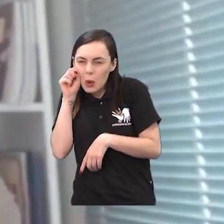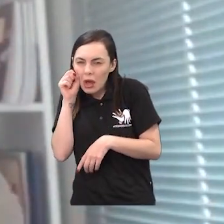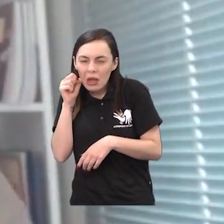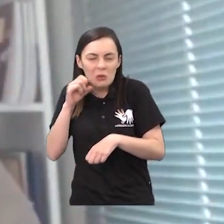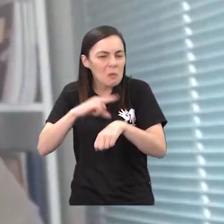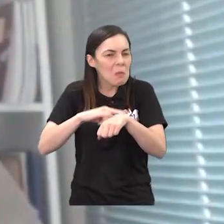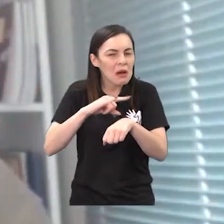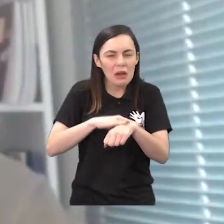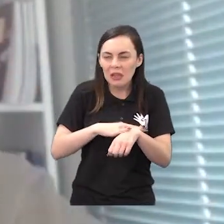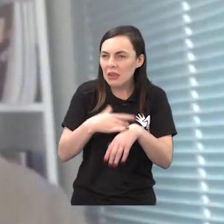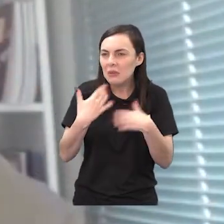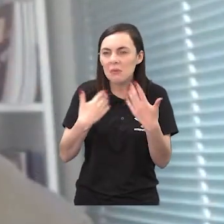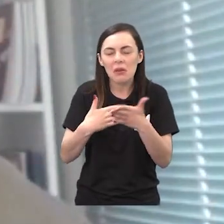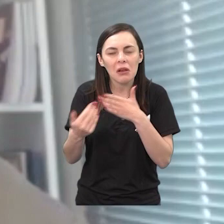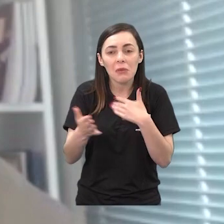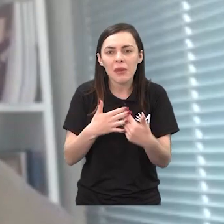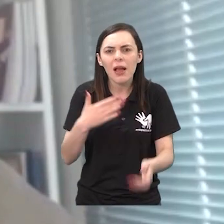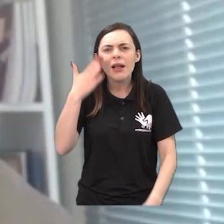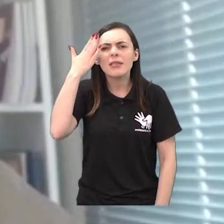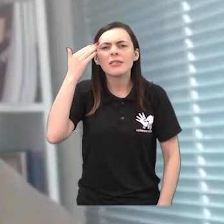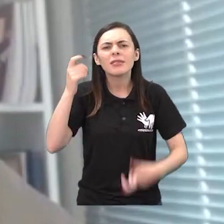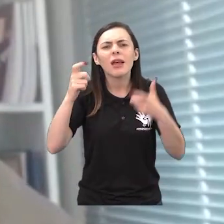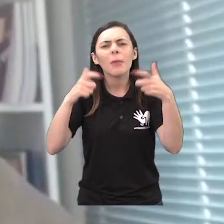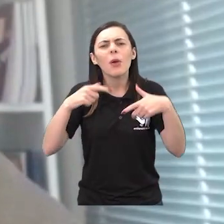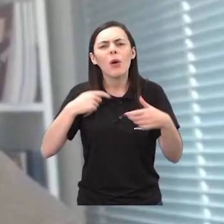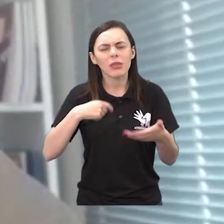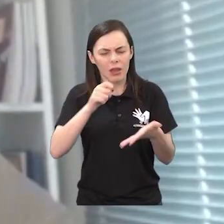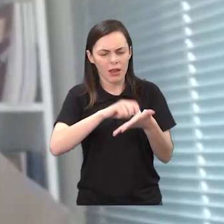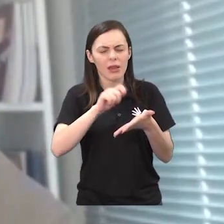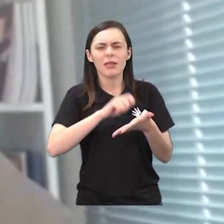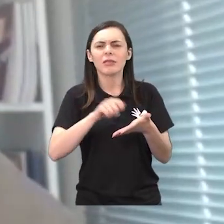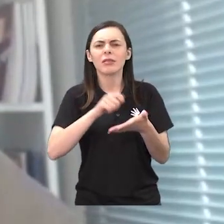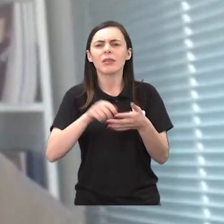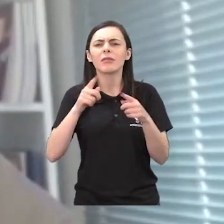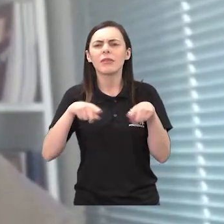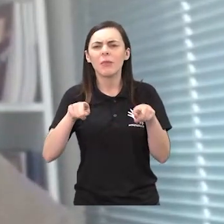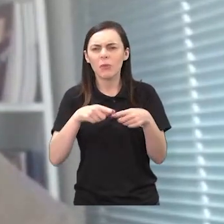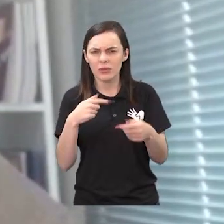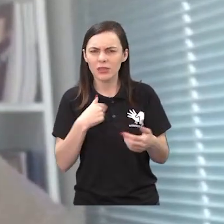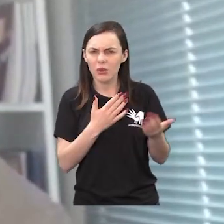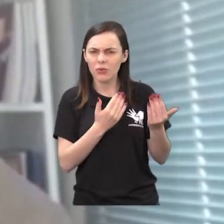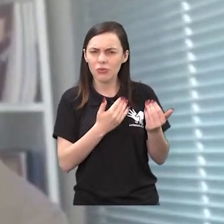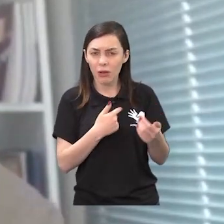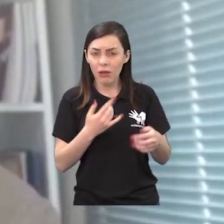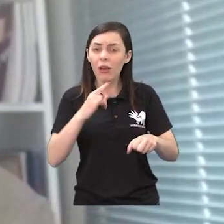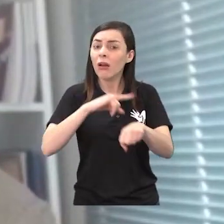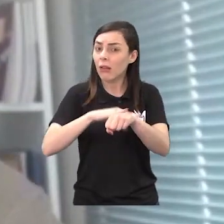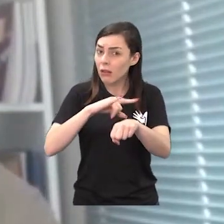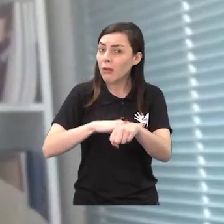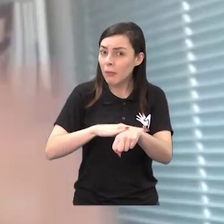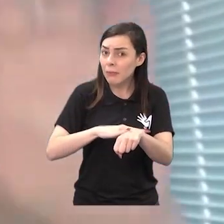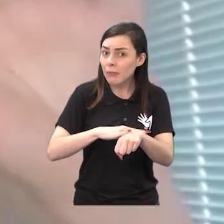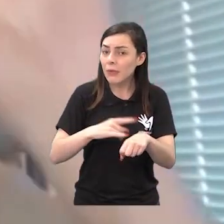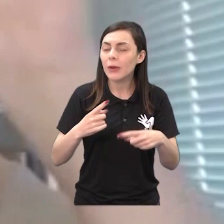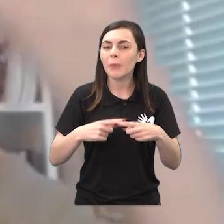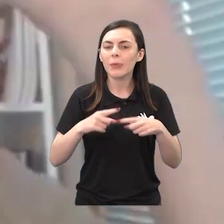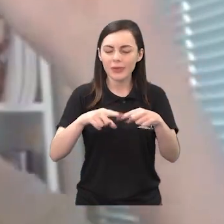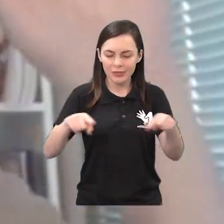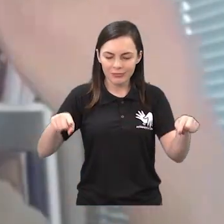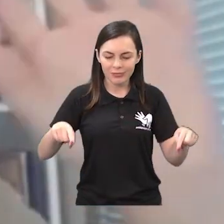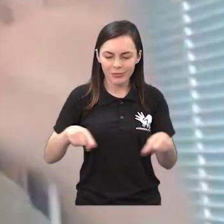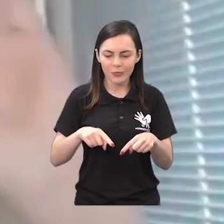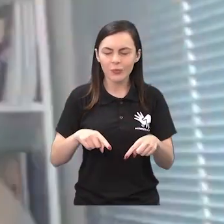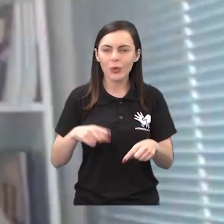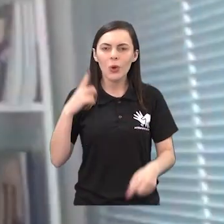quarto, até no banheiro. Vocês sabem aonde que eu compunha quando eu era mais jovem? No banheiro. Porque o banheiro tem